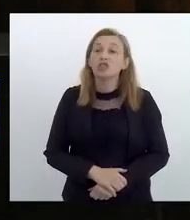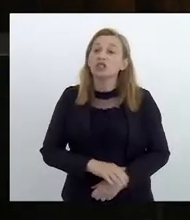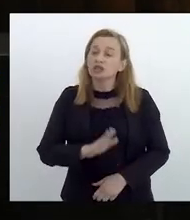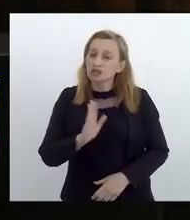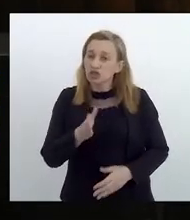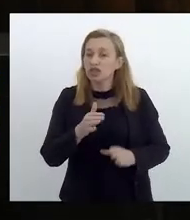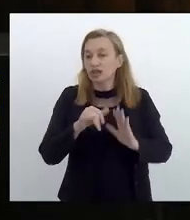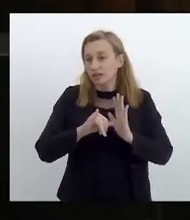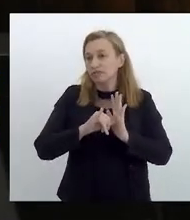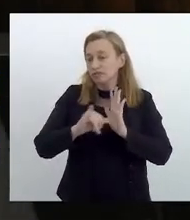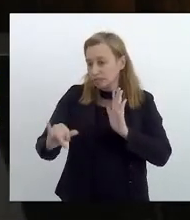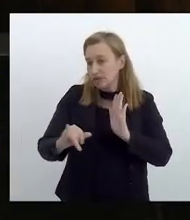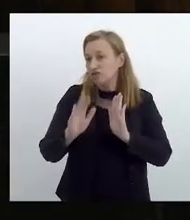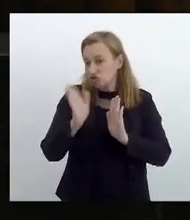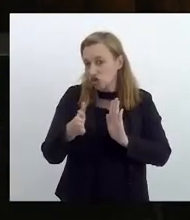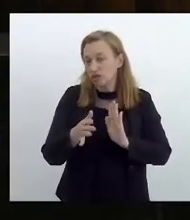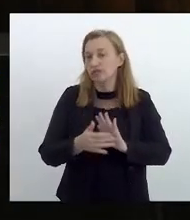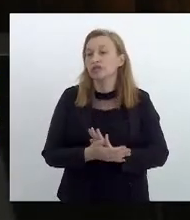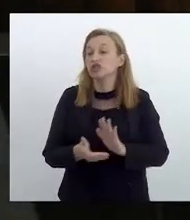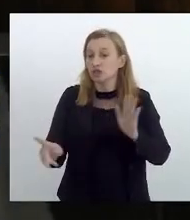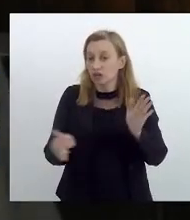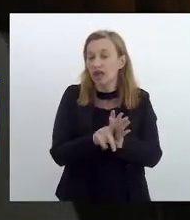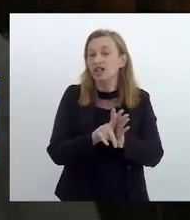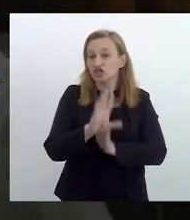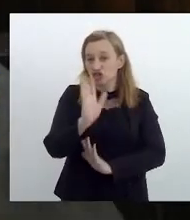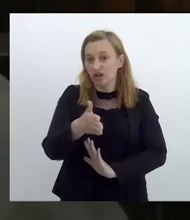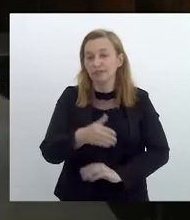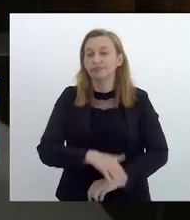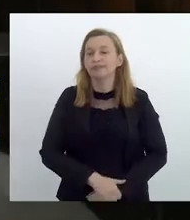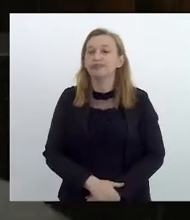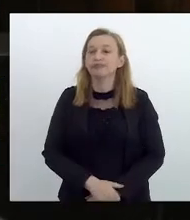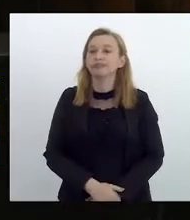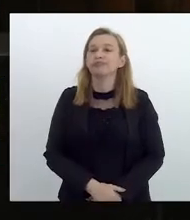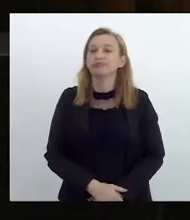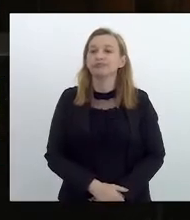tá publicado virou lei